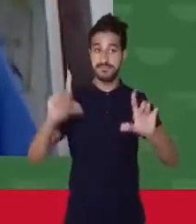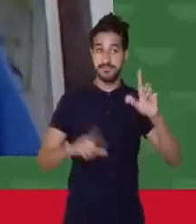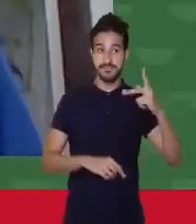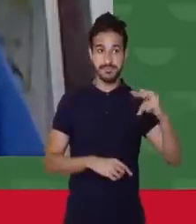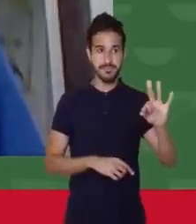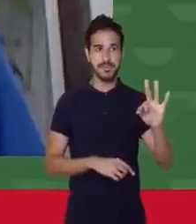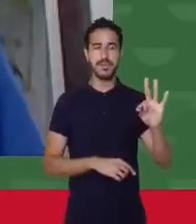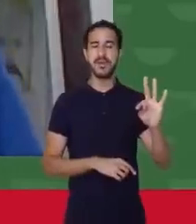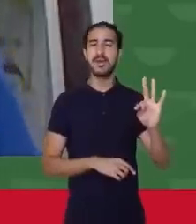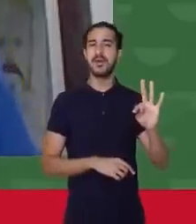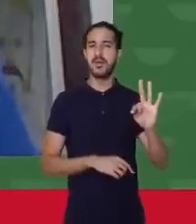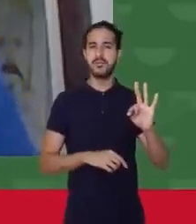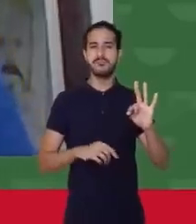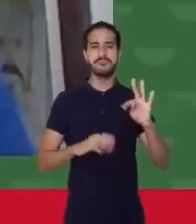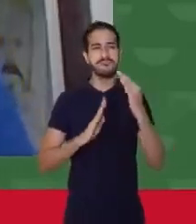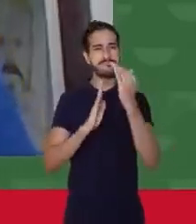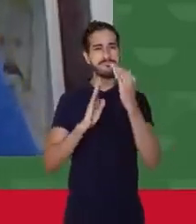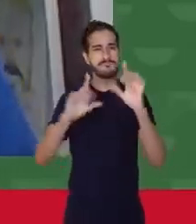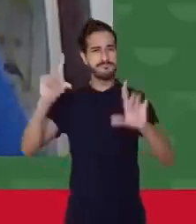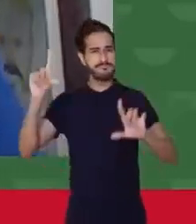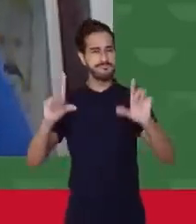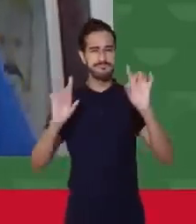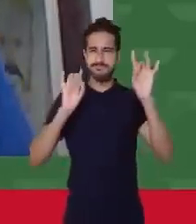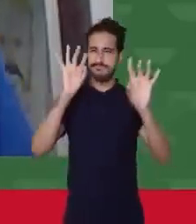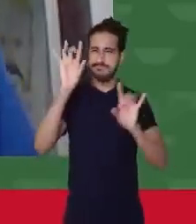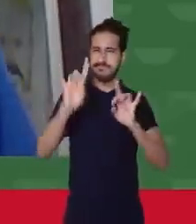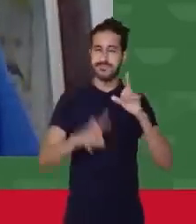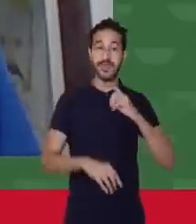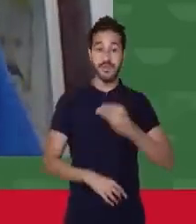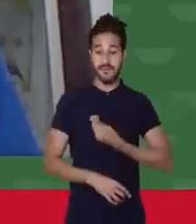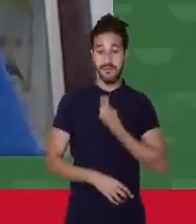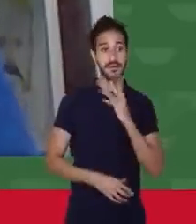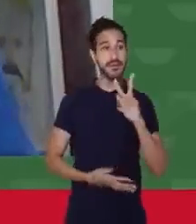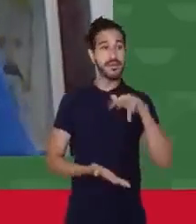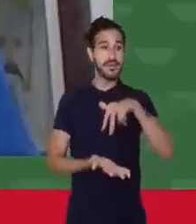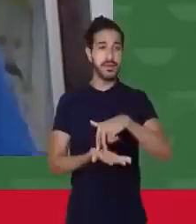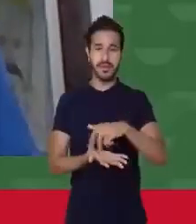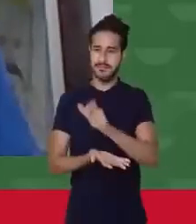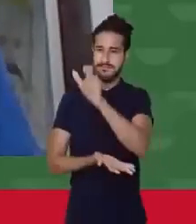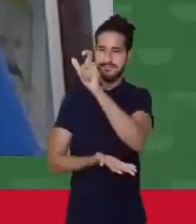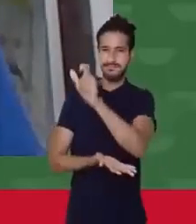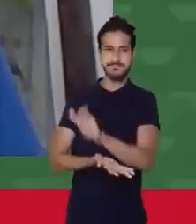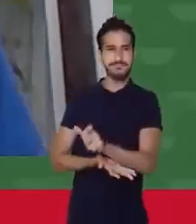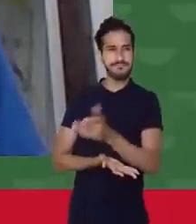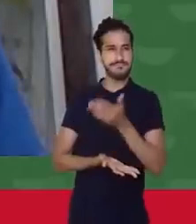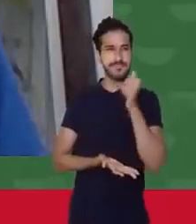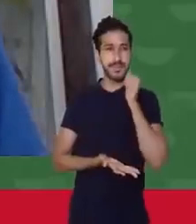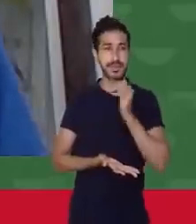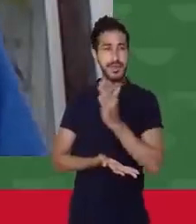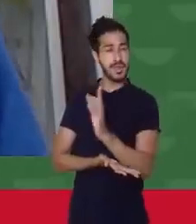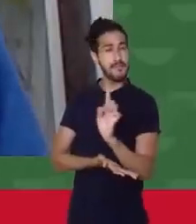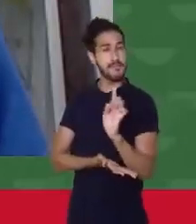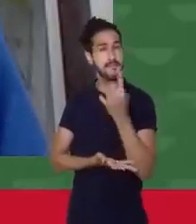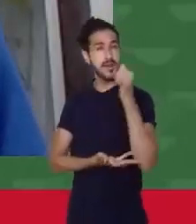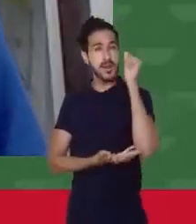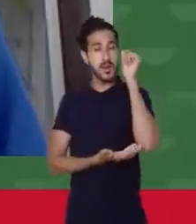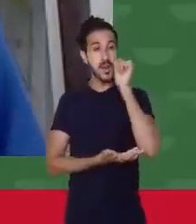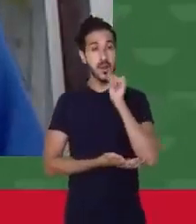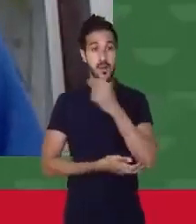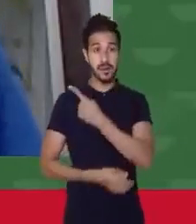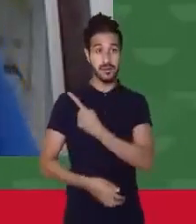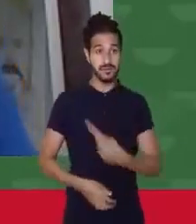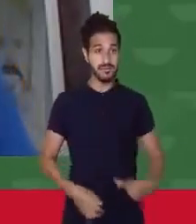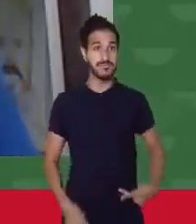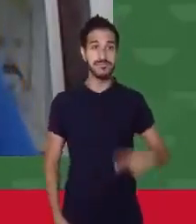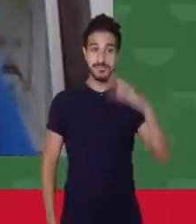PT, um programa muito especial. Nós teremos a presença da companheira, primeira mulher